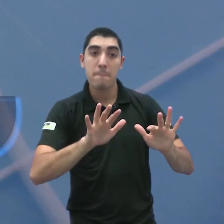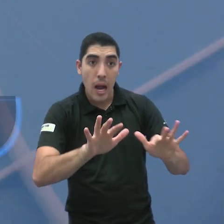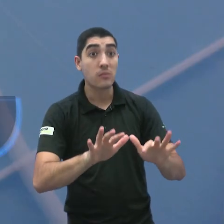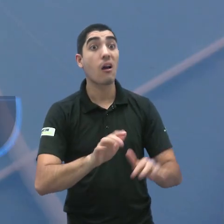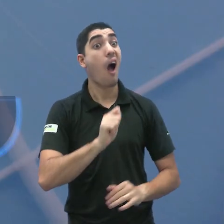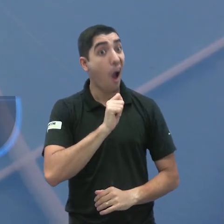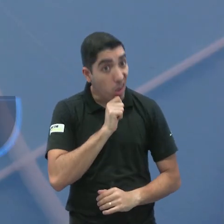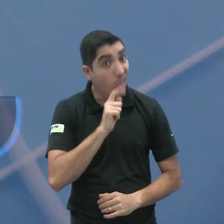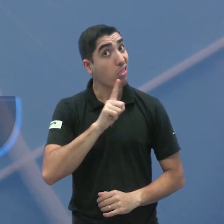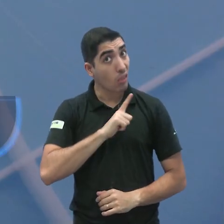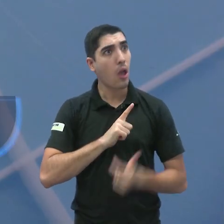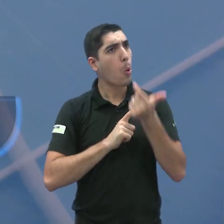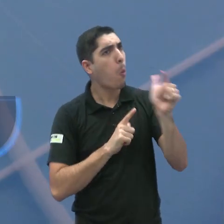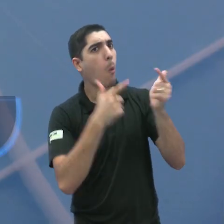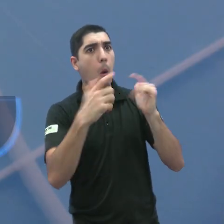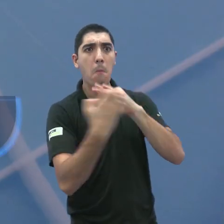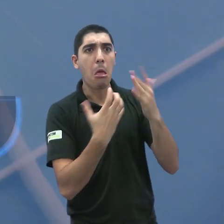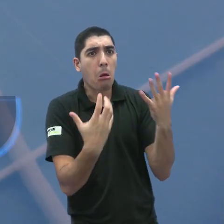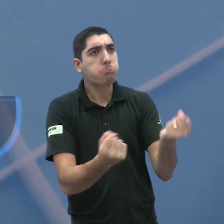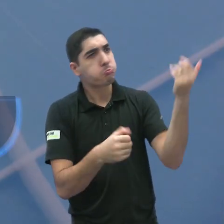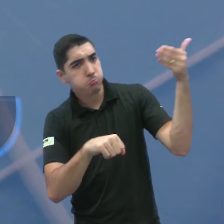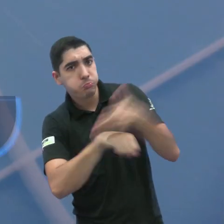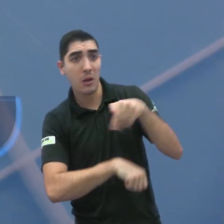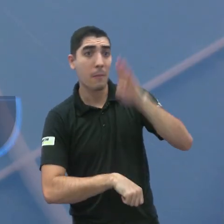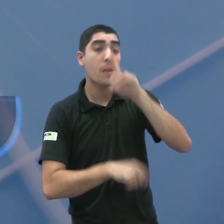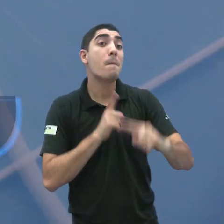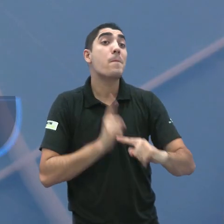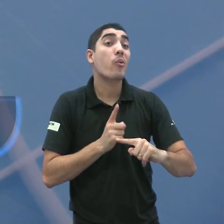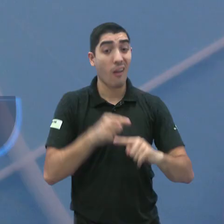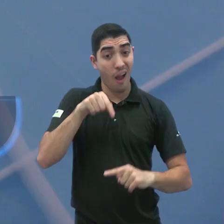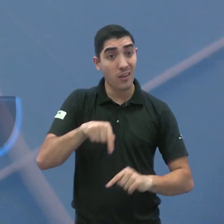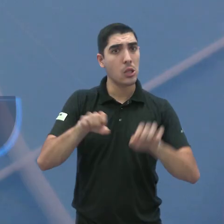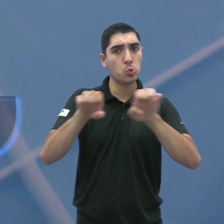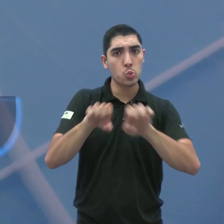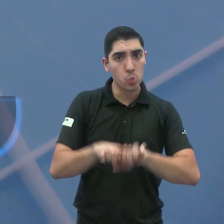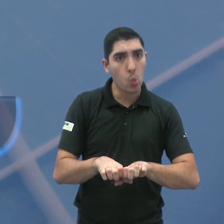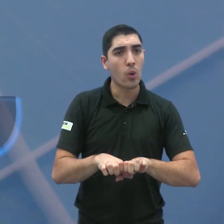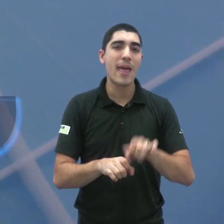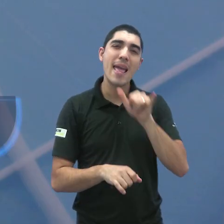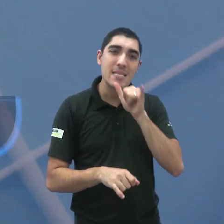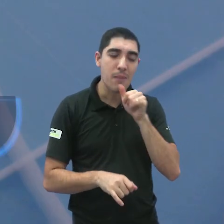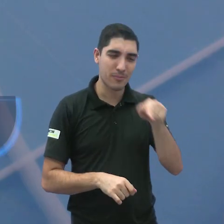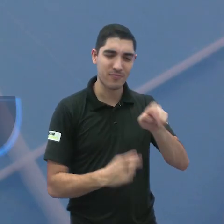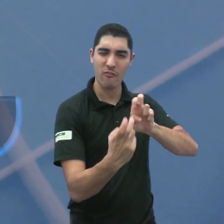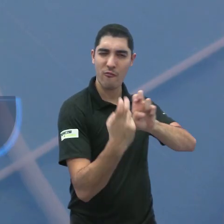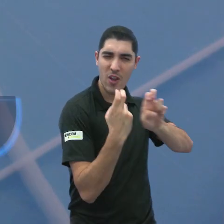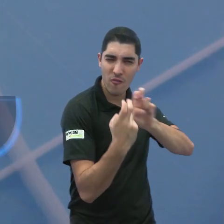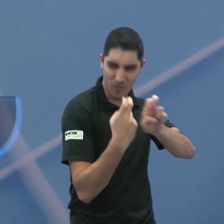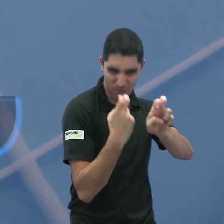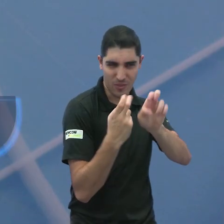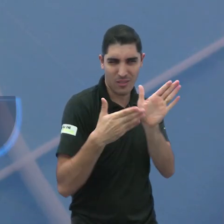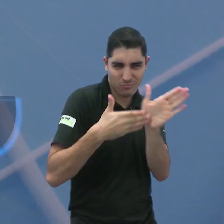gente querendo investir no Brasil, né? O Brasil é um país atrativo, na infraestrutura ferroviária tem muito pouco ainda e muito a